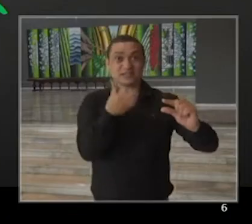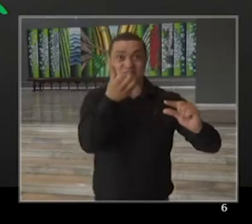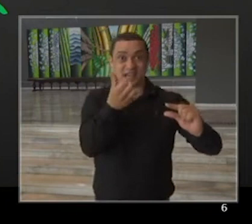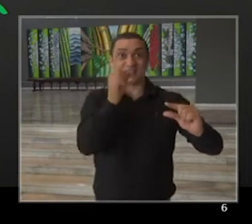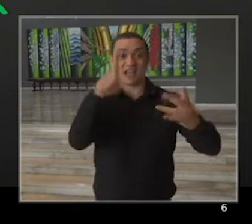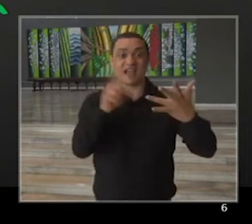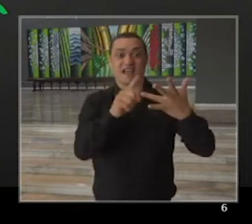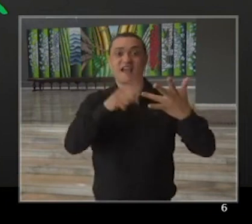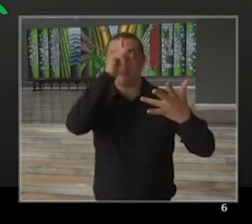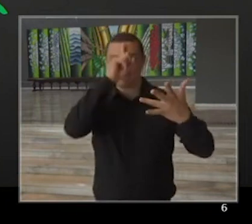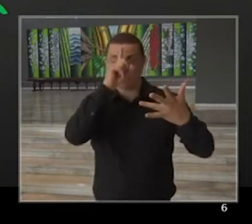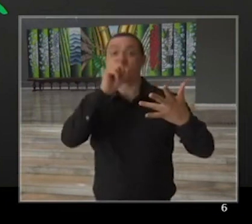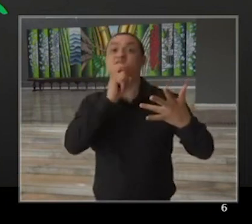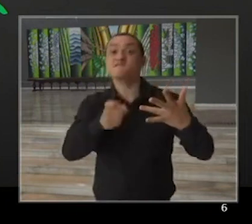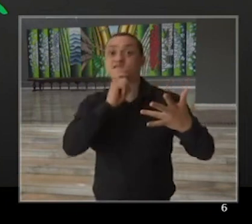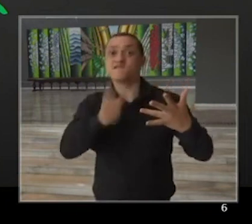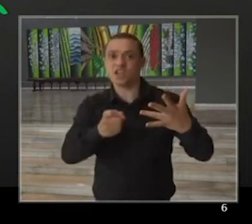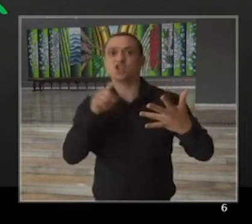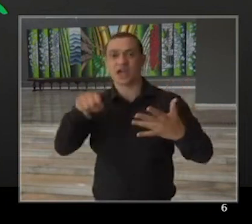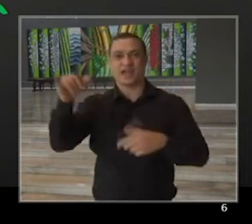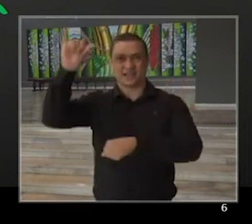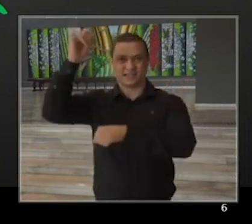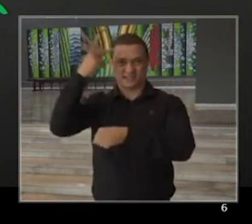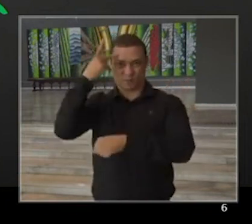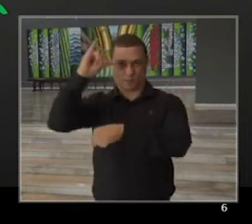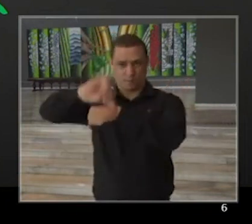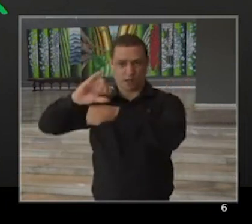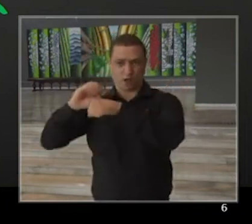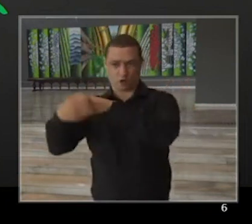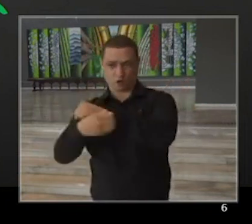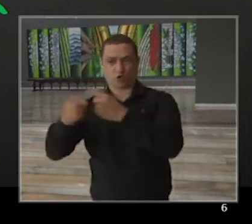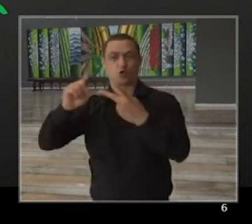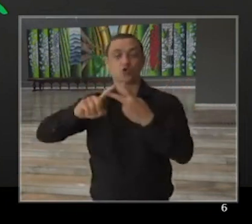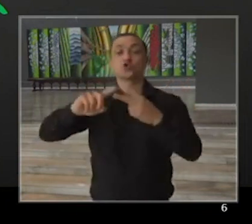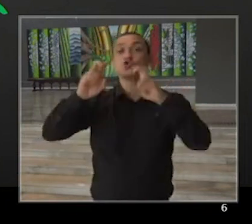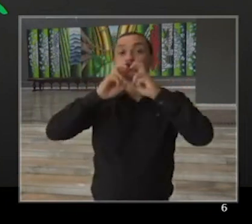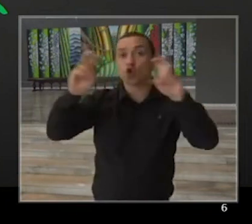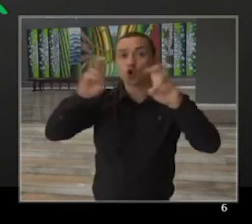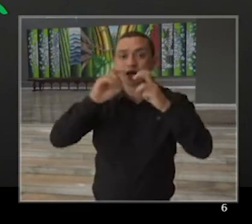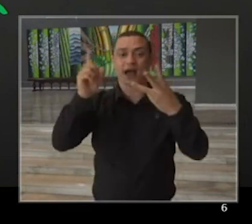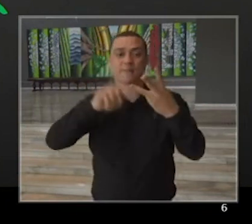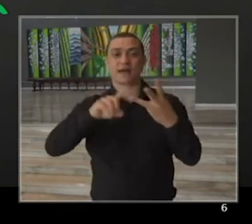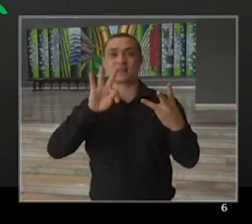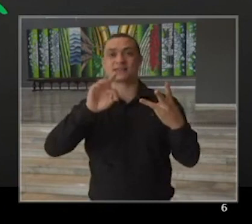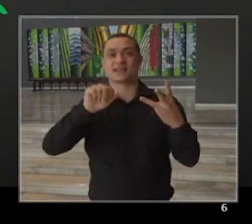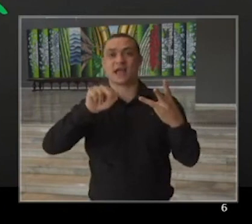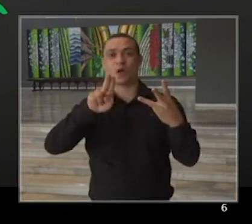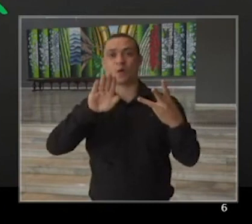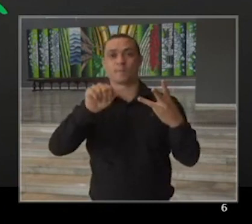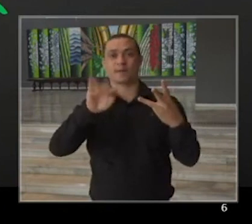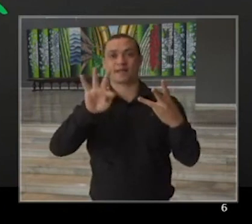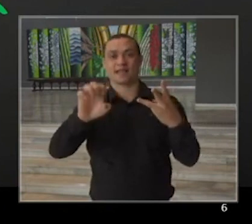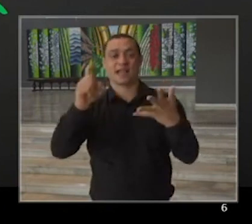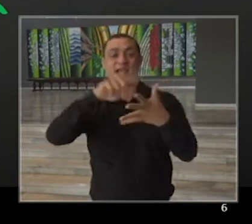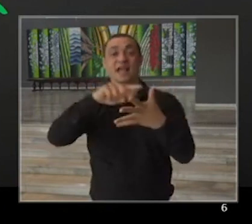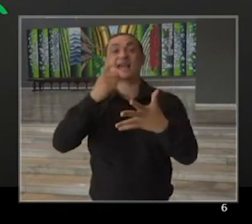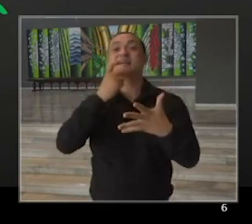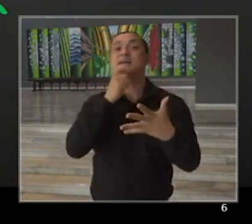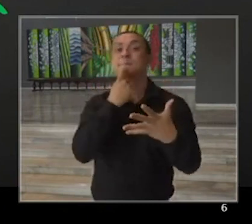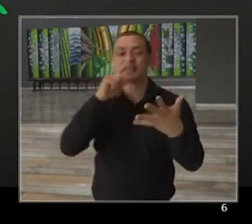estado. Nesta 14ª requalificação do mapa do Plano São Paulo, as regiões de Campinas,